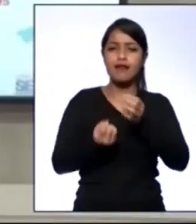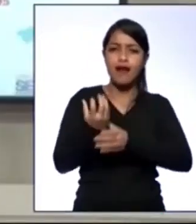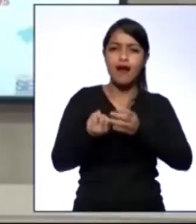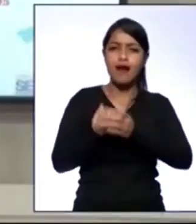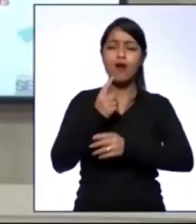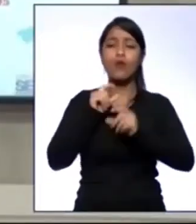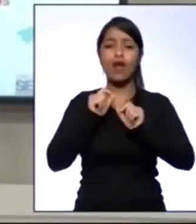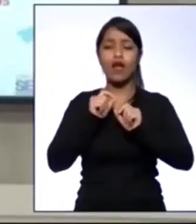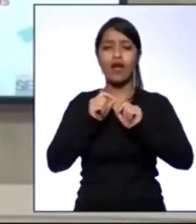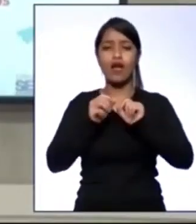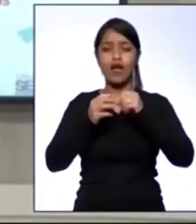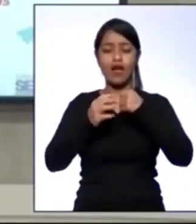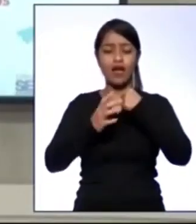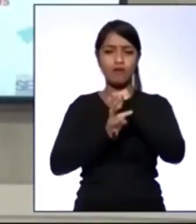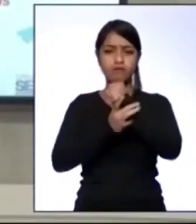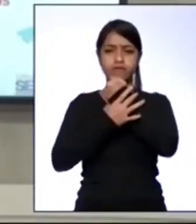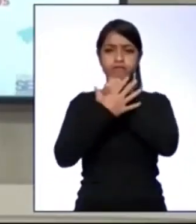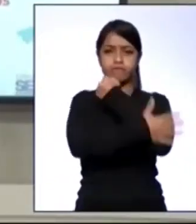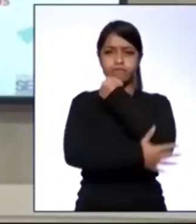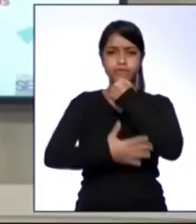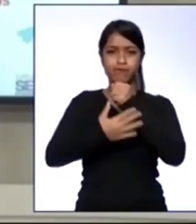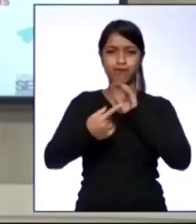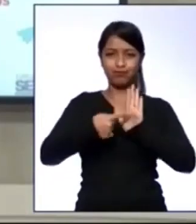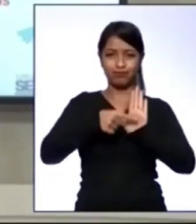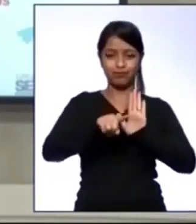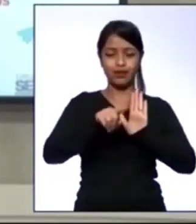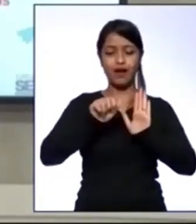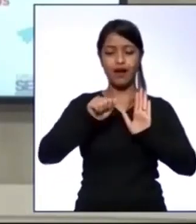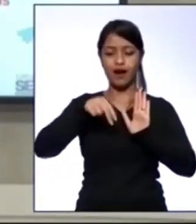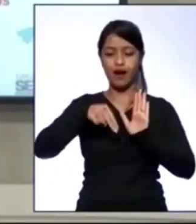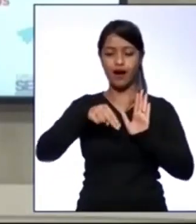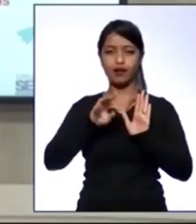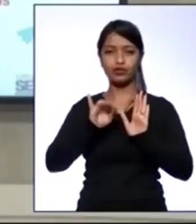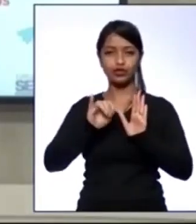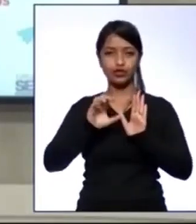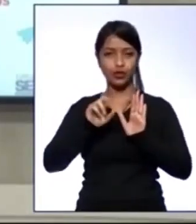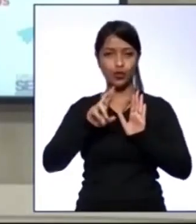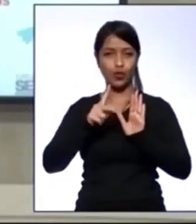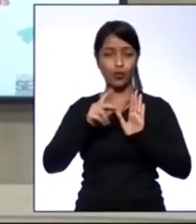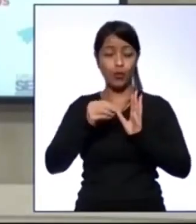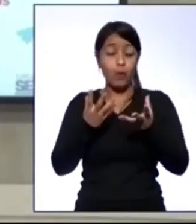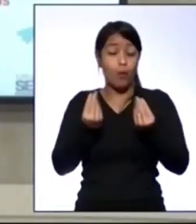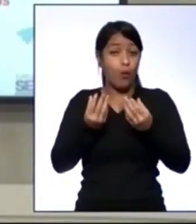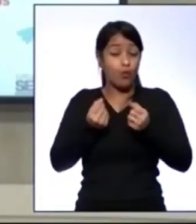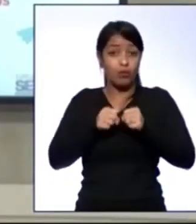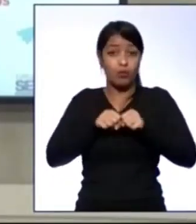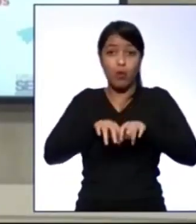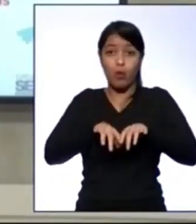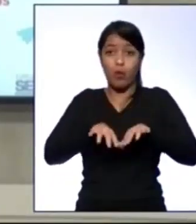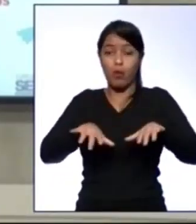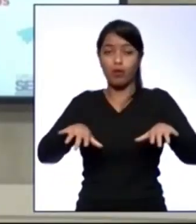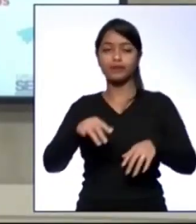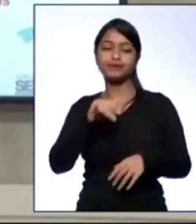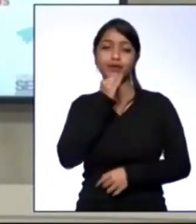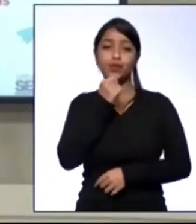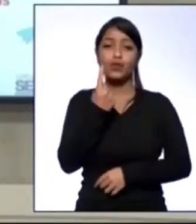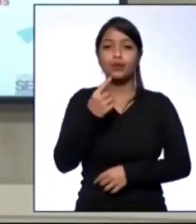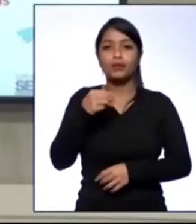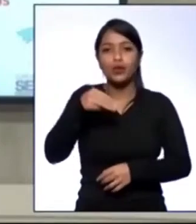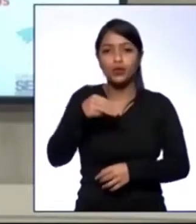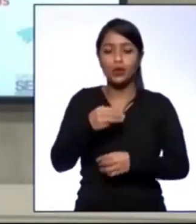de anticorpos em grande quantidade. Eles liberam, por minuto, milhares de moléculas